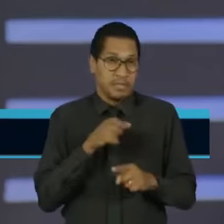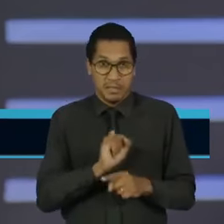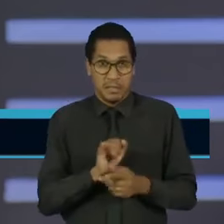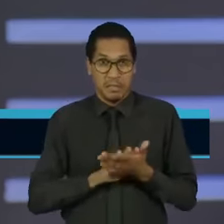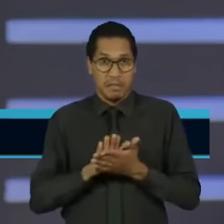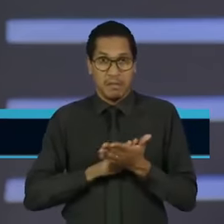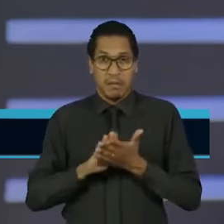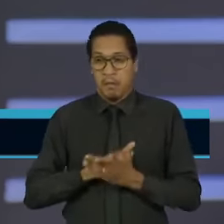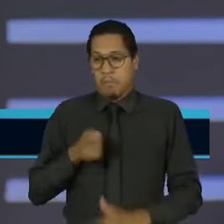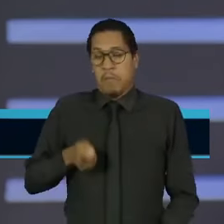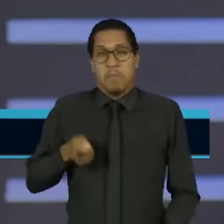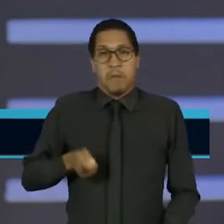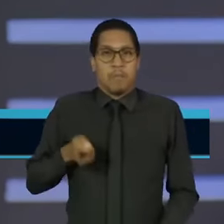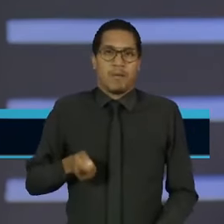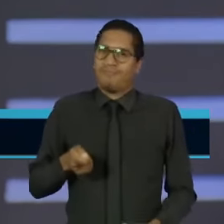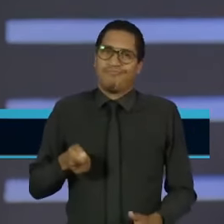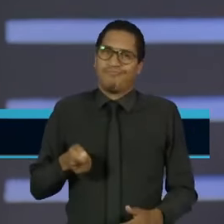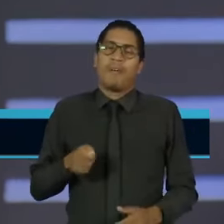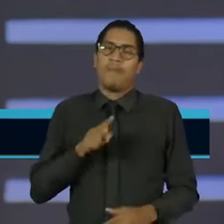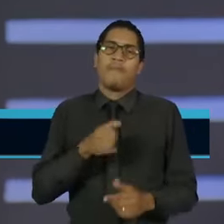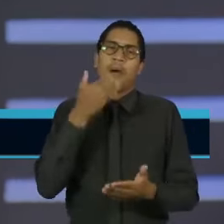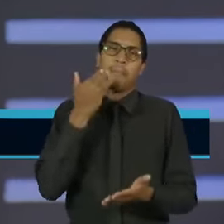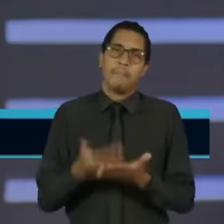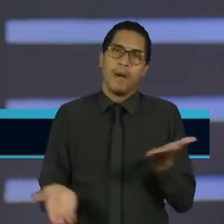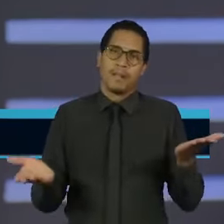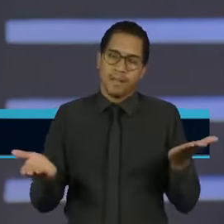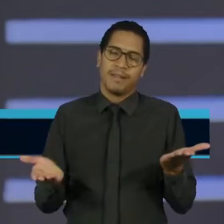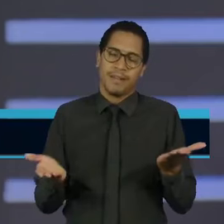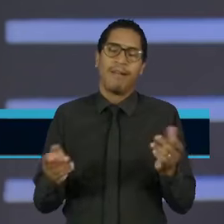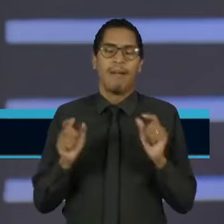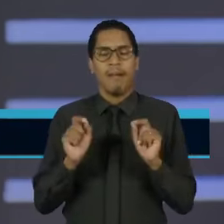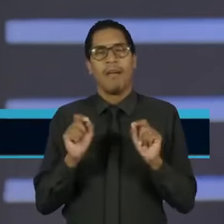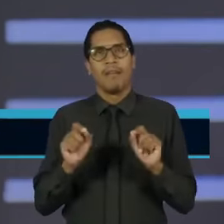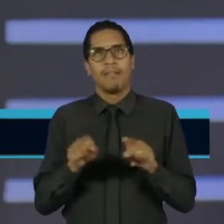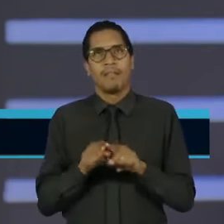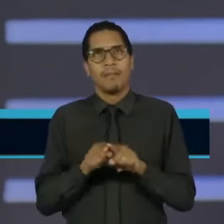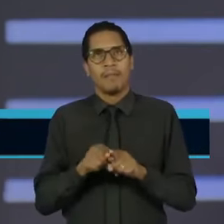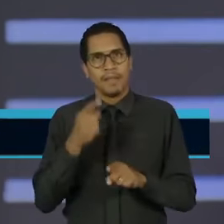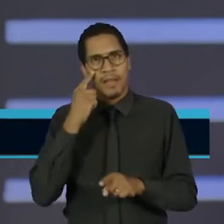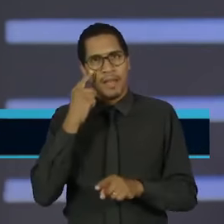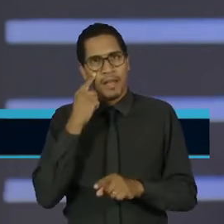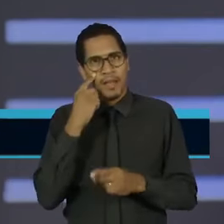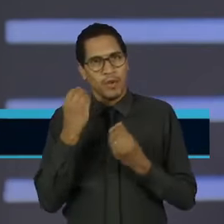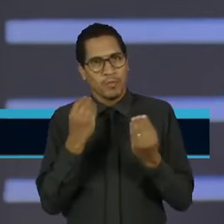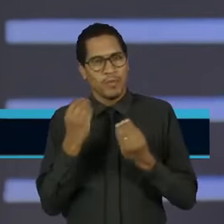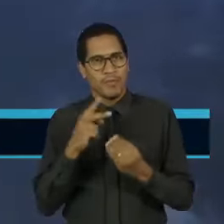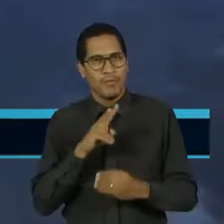prestígio vai abai aí não dá para como diz o poema apenas dançar um tango argentino